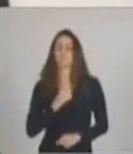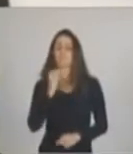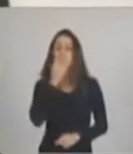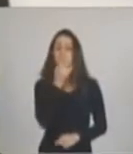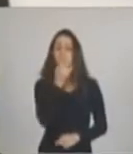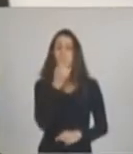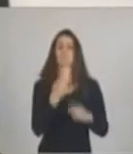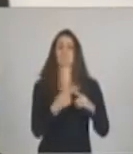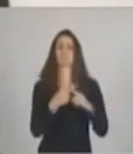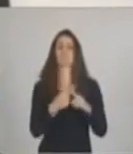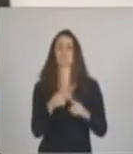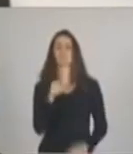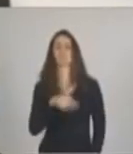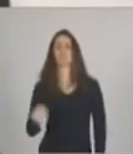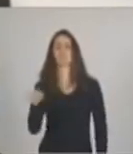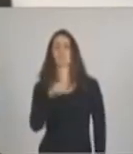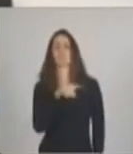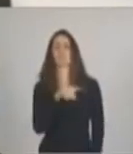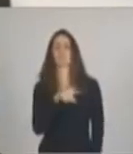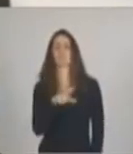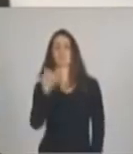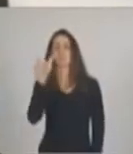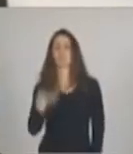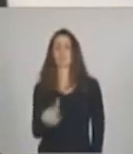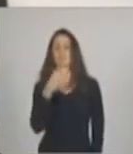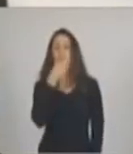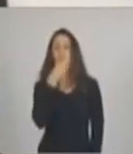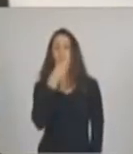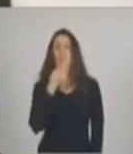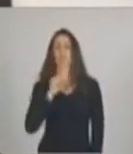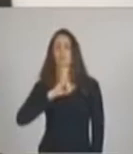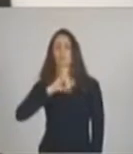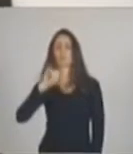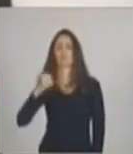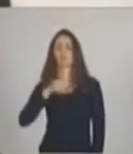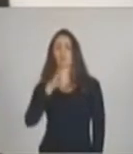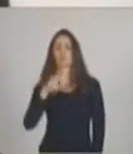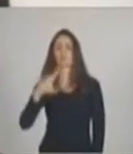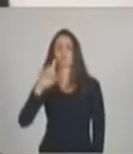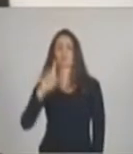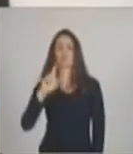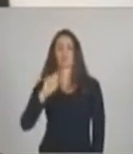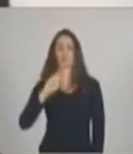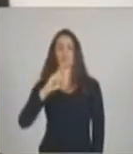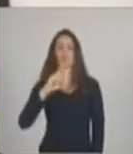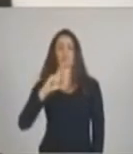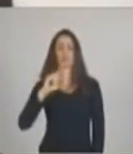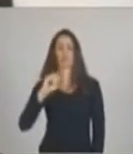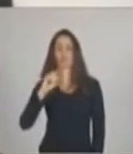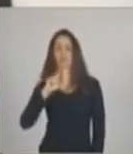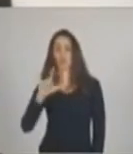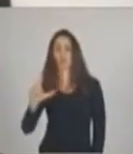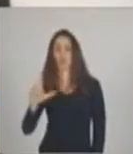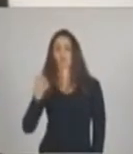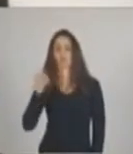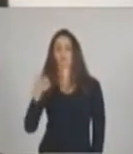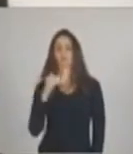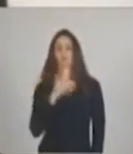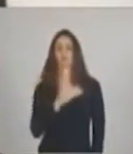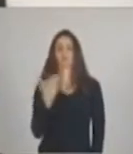pelo passamento do senhor João Dalcol, irmão do prefeito Elias Dalcol de